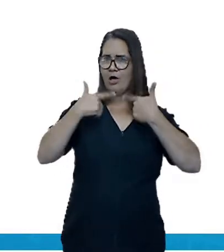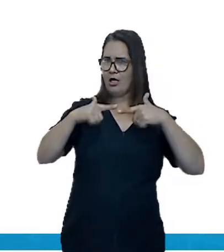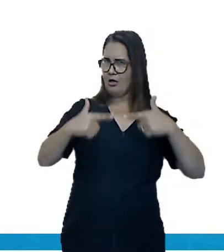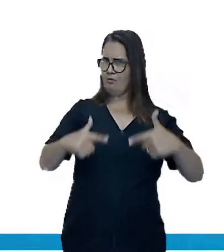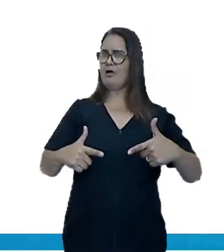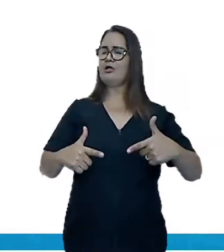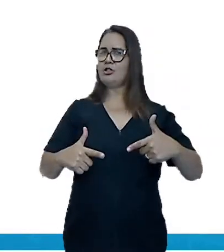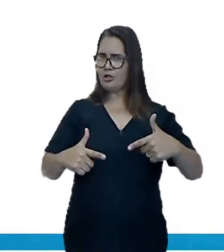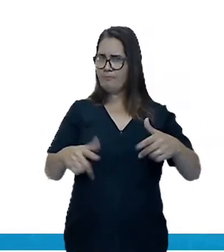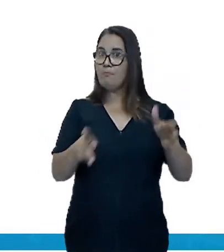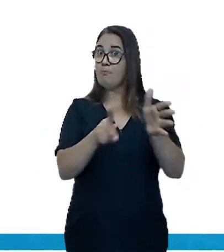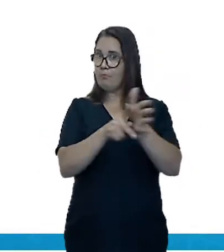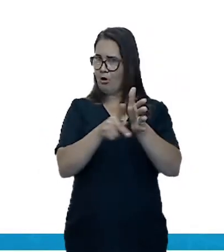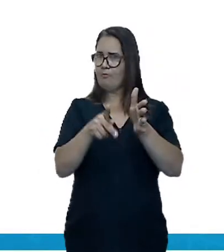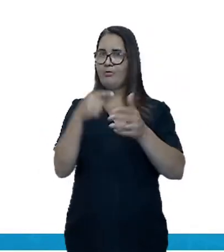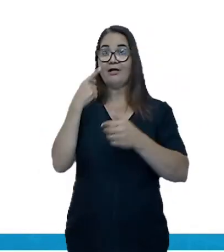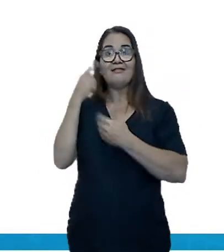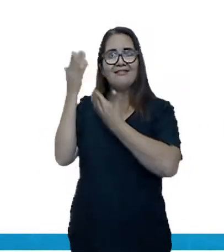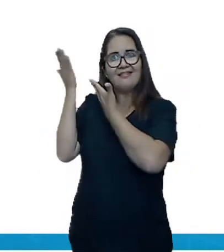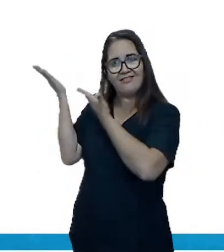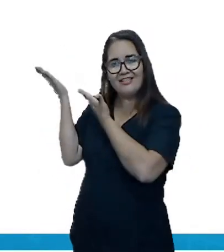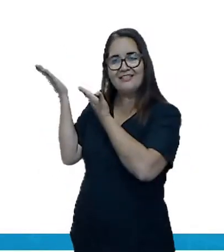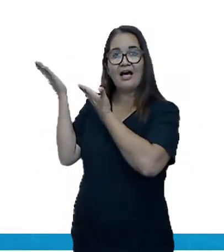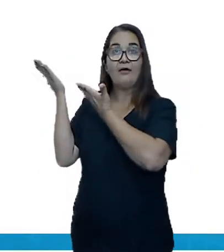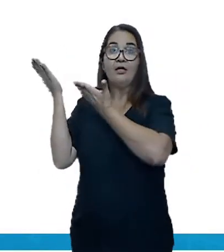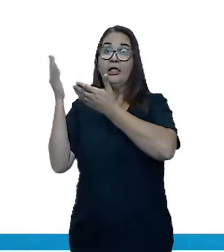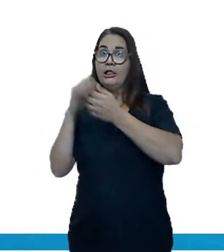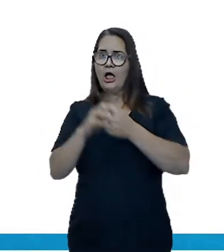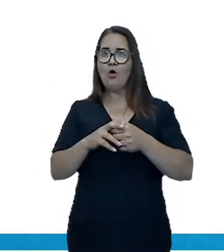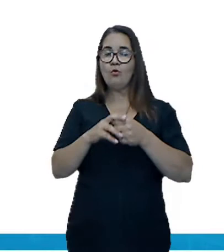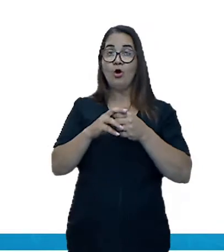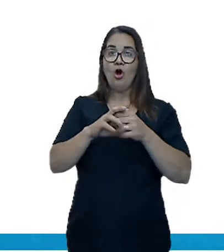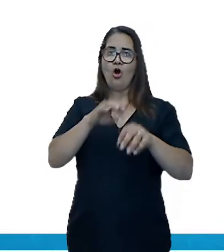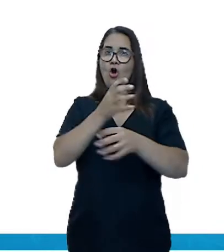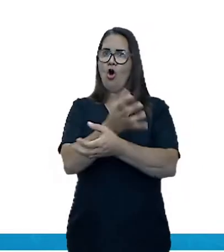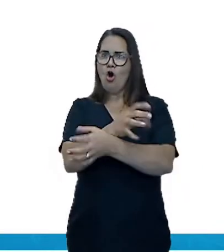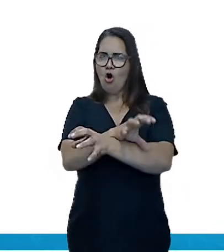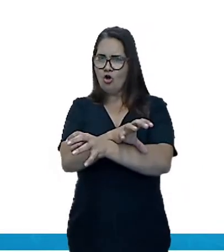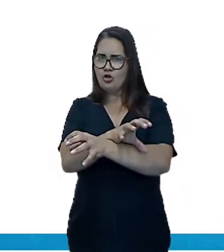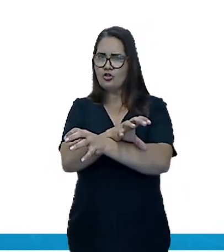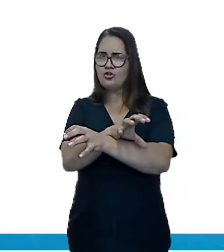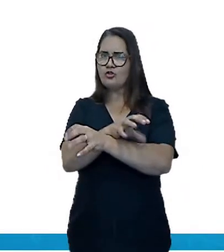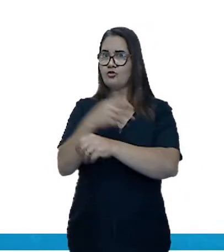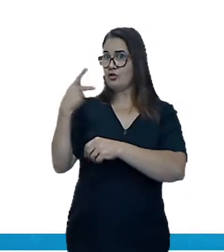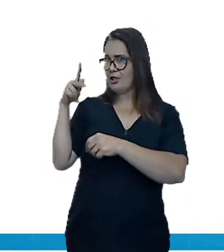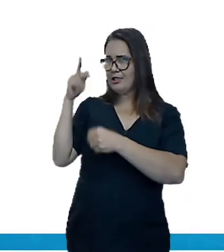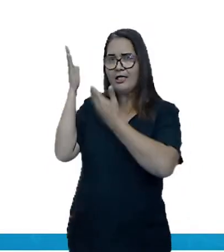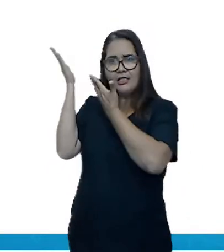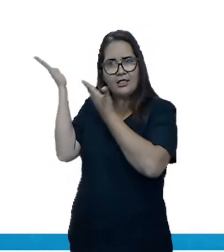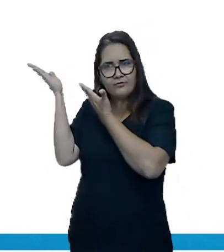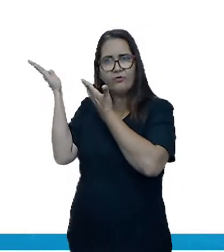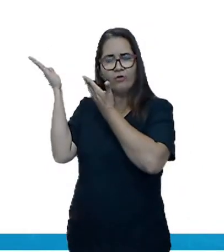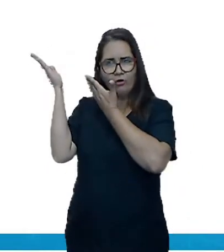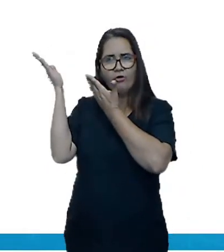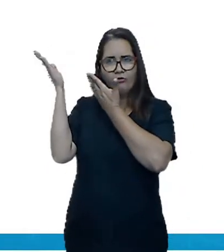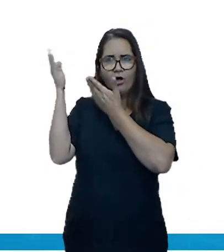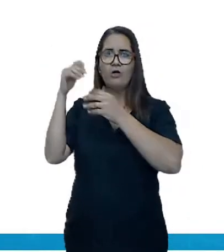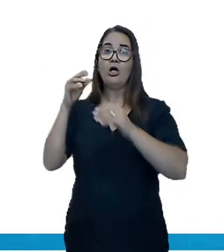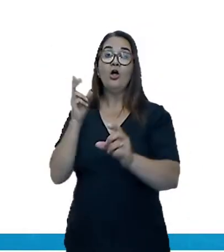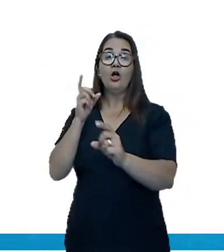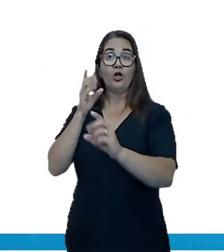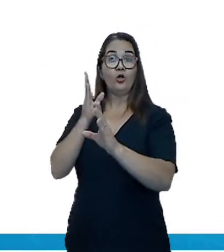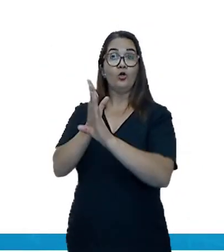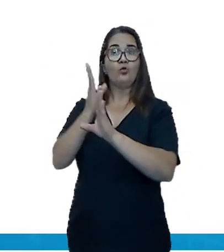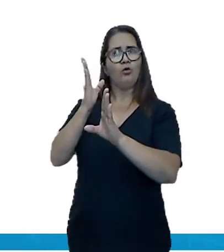linguagem. Ossos dessa espécie foram encontrados no leste da África, e nós vamos ver essa